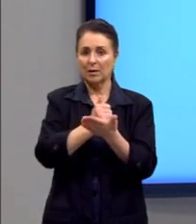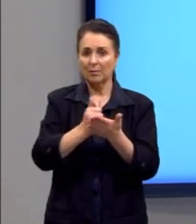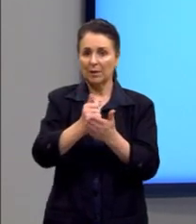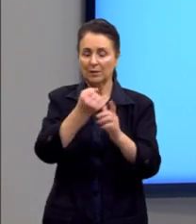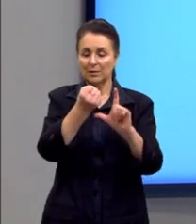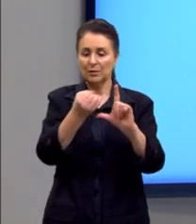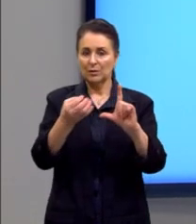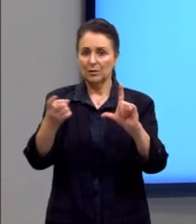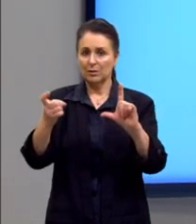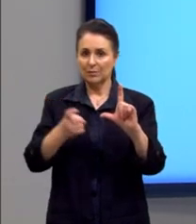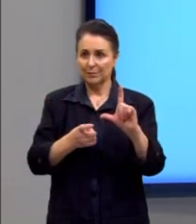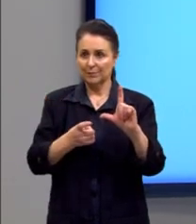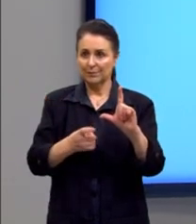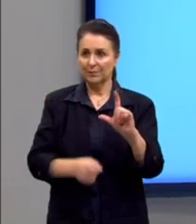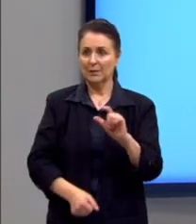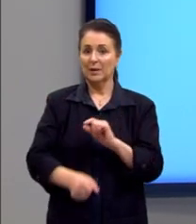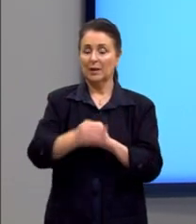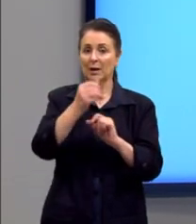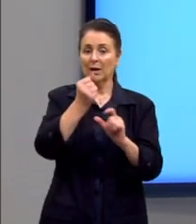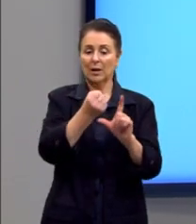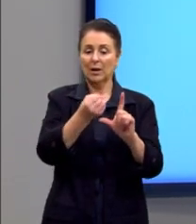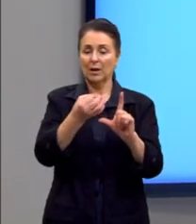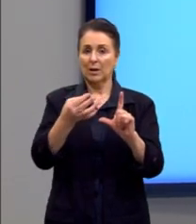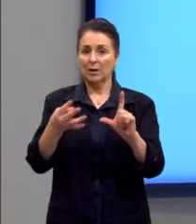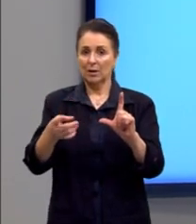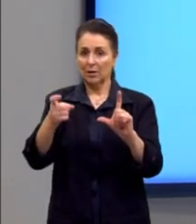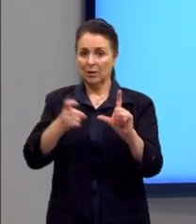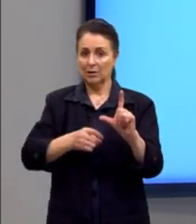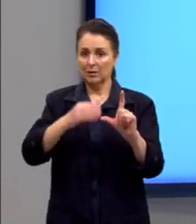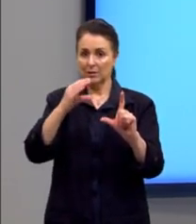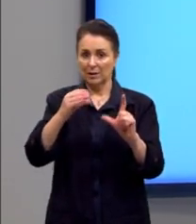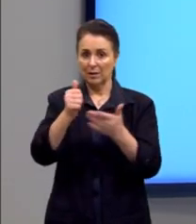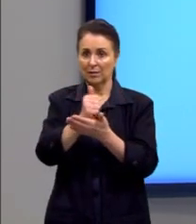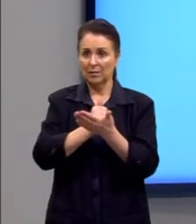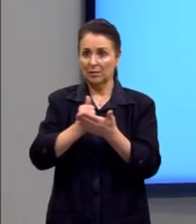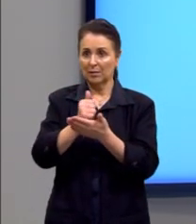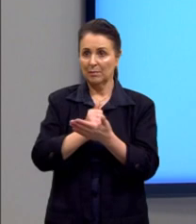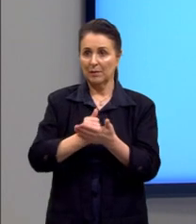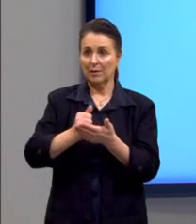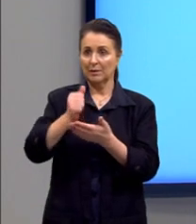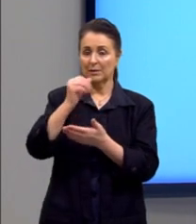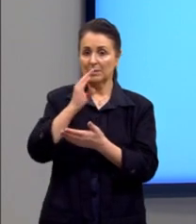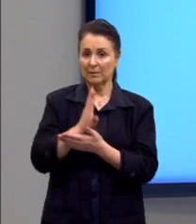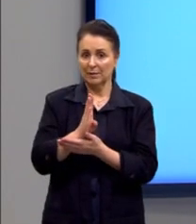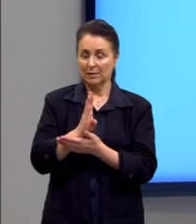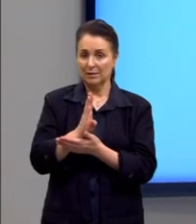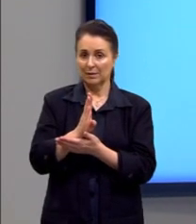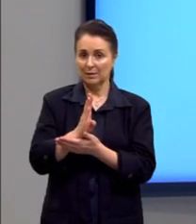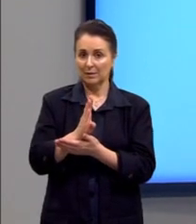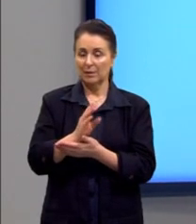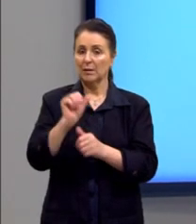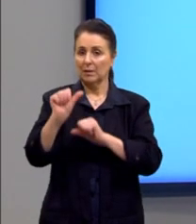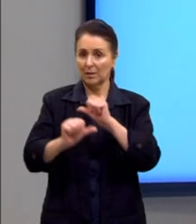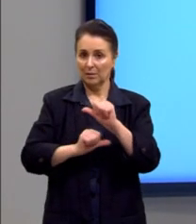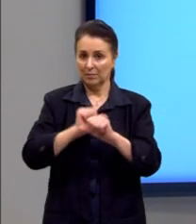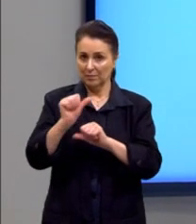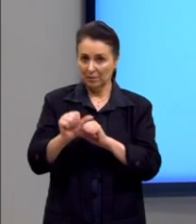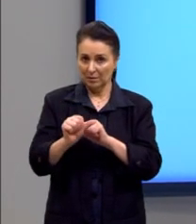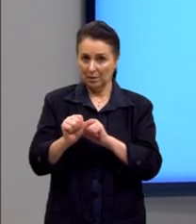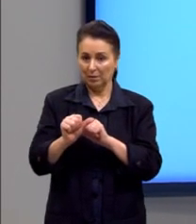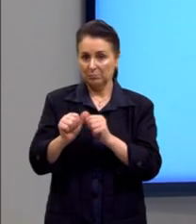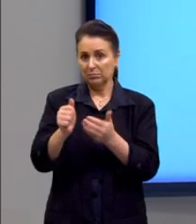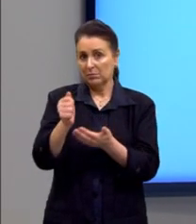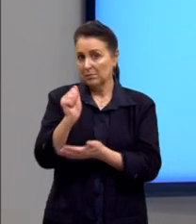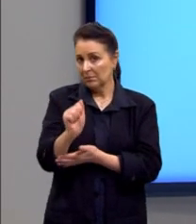então nós tínhamos logaritmo descer na base b massa e nós queremos mudar a base utilizar a